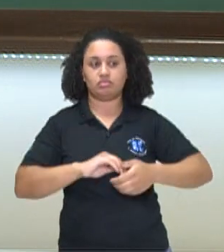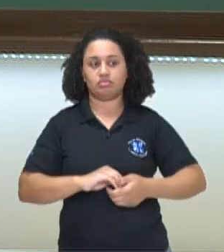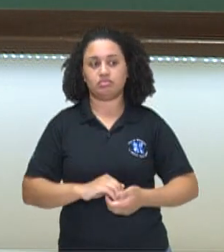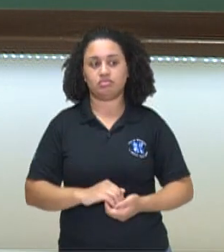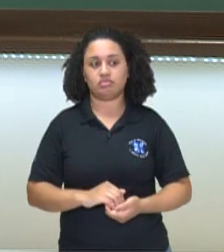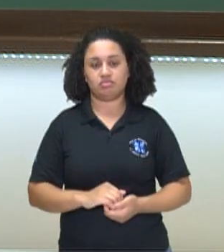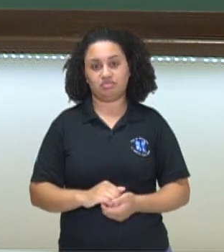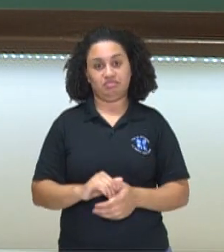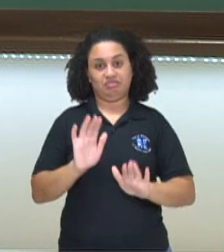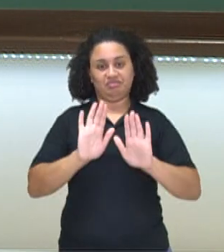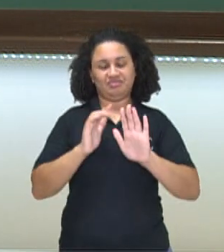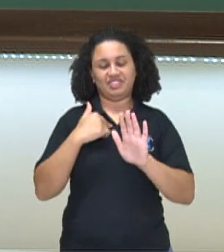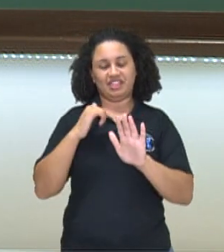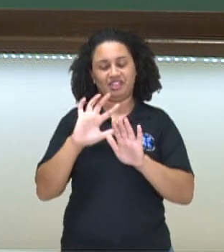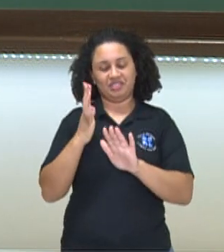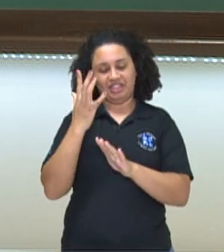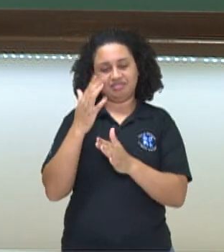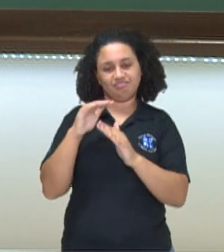Opa!